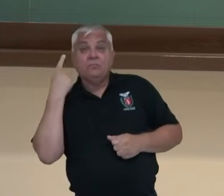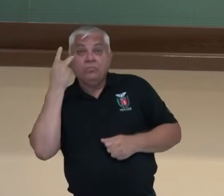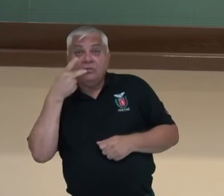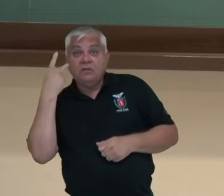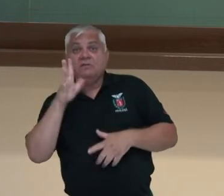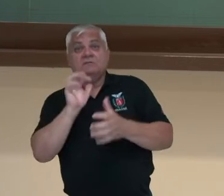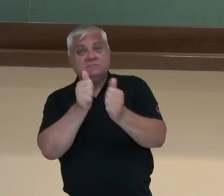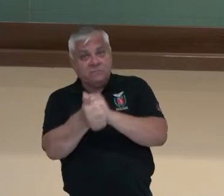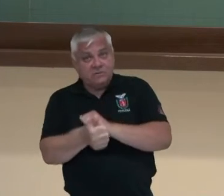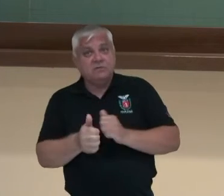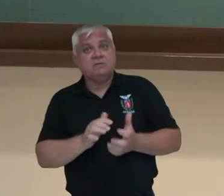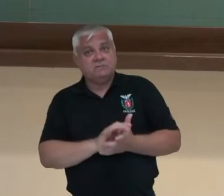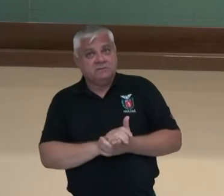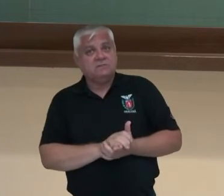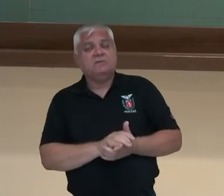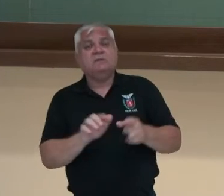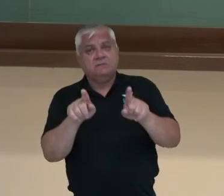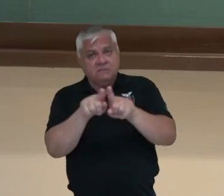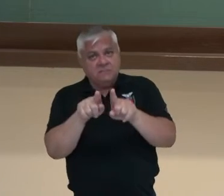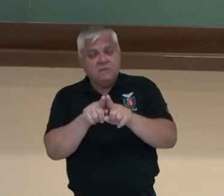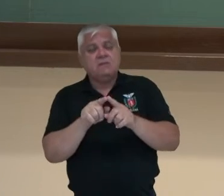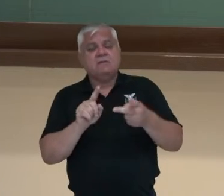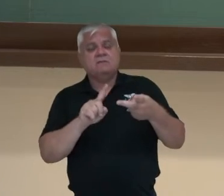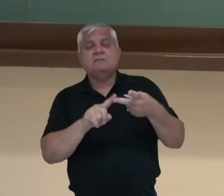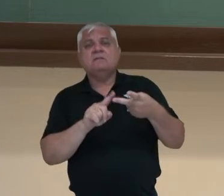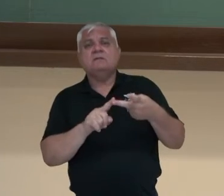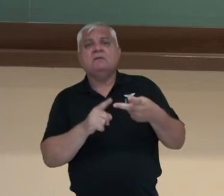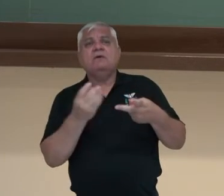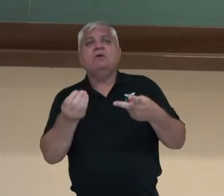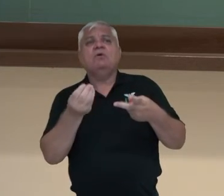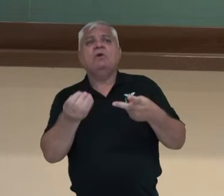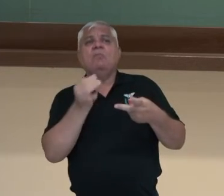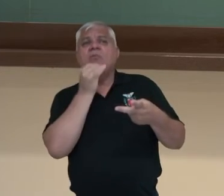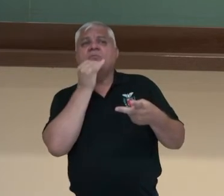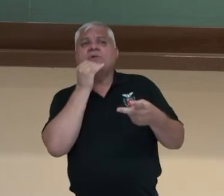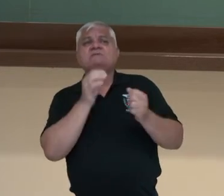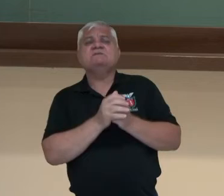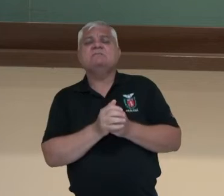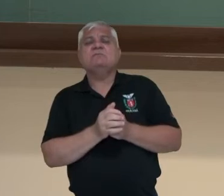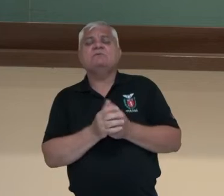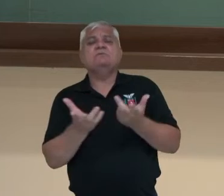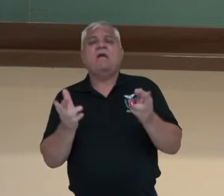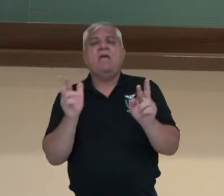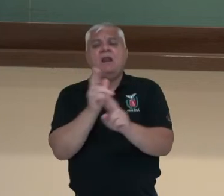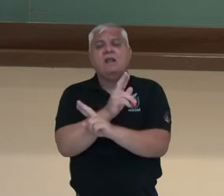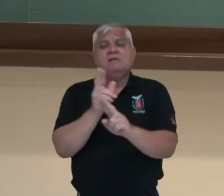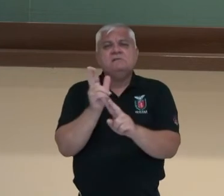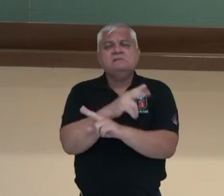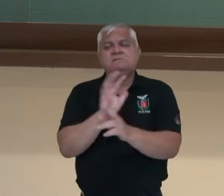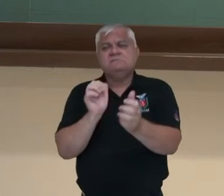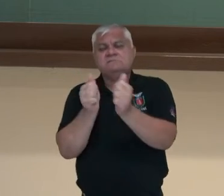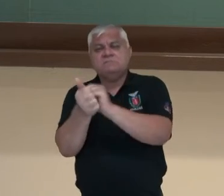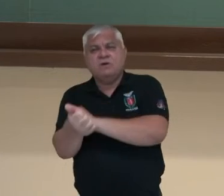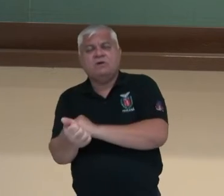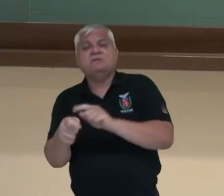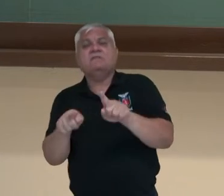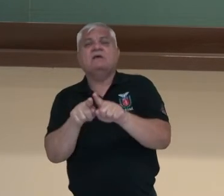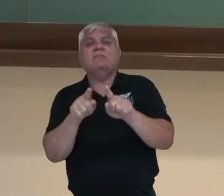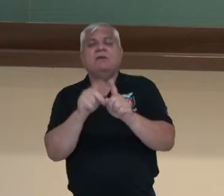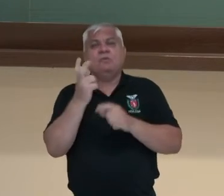esporte. Militarmente, como também no esporte. Quais relações podemos fazer do esporte e o consumo da indústria